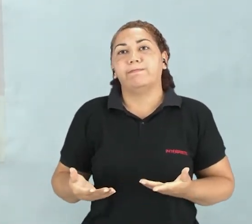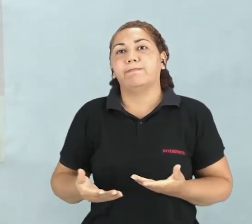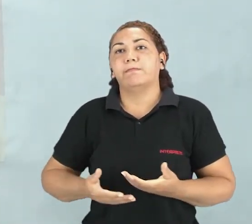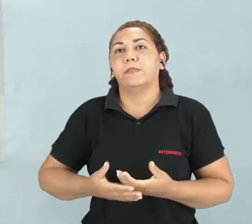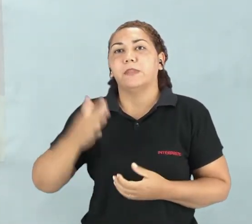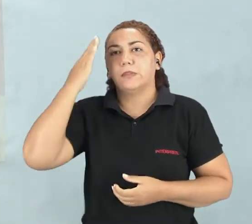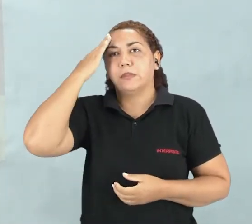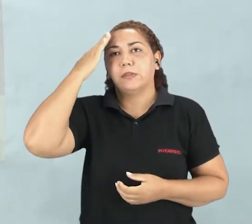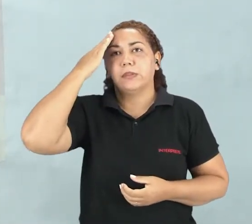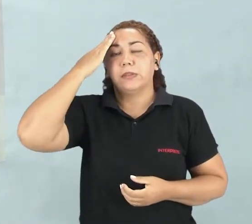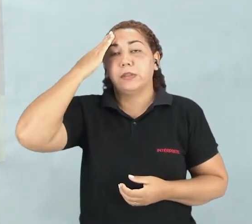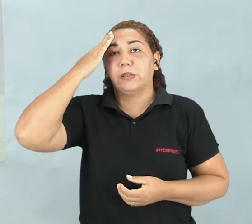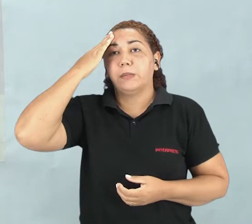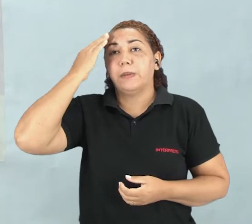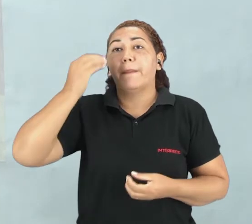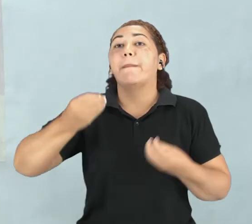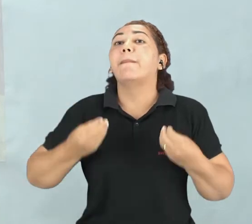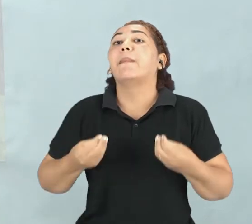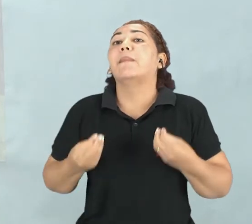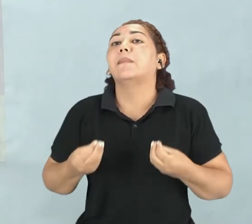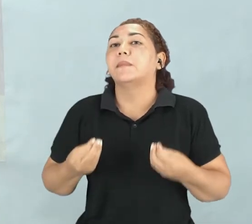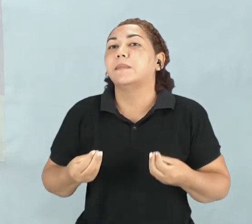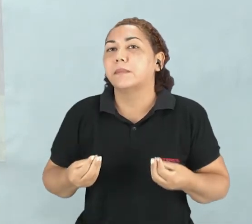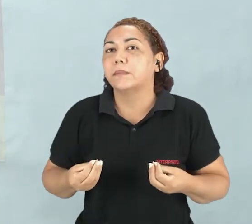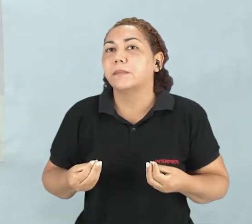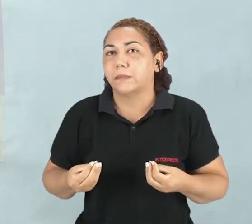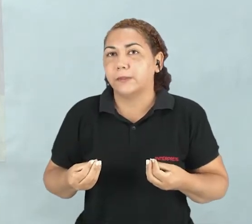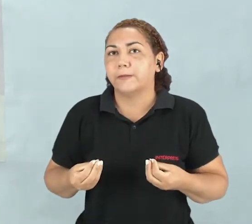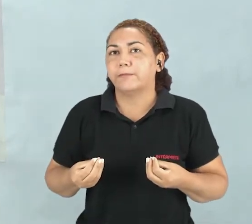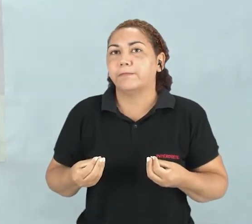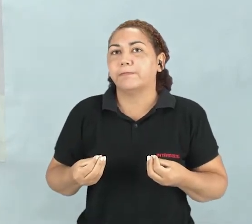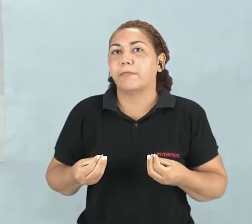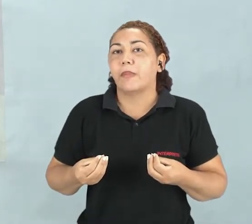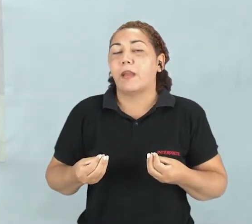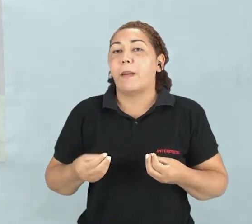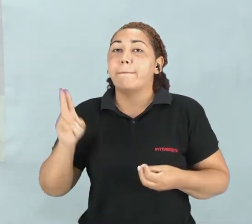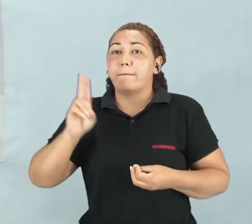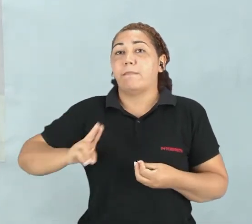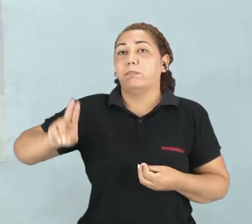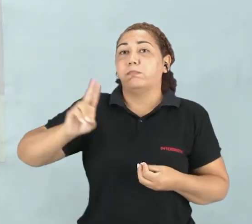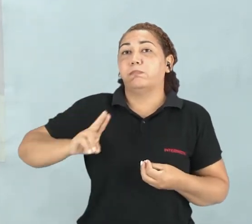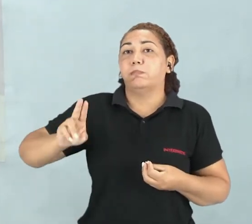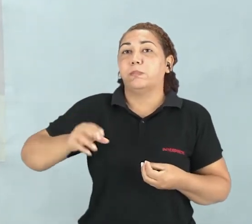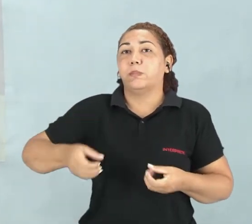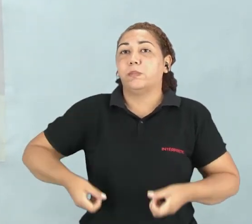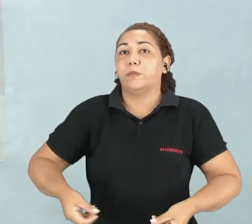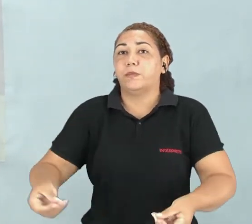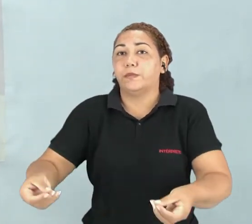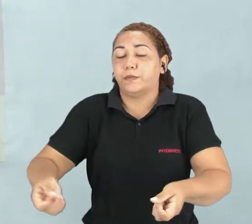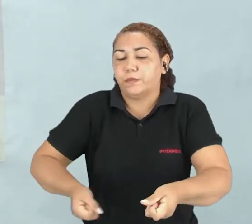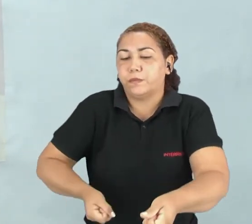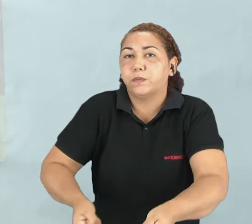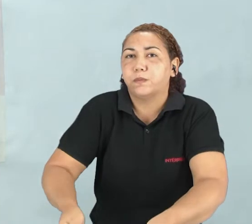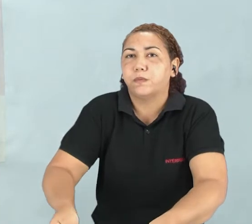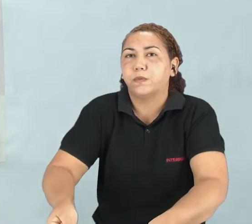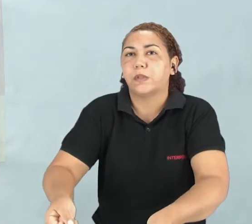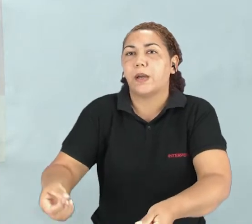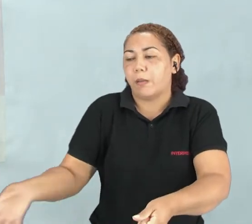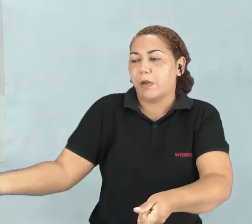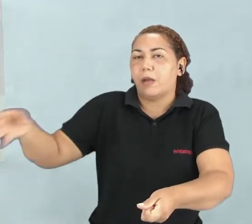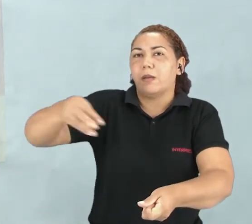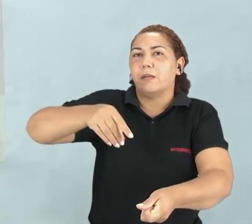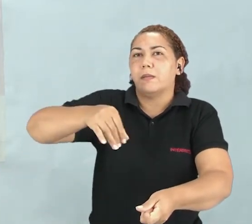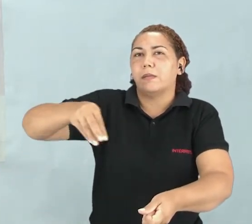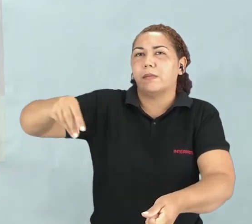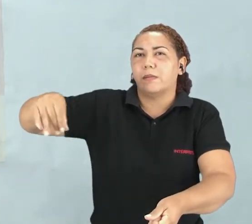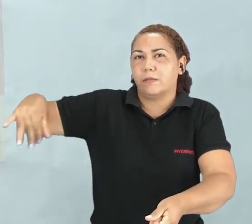gente sabe que esses tipos de carrinho de mão a gente usa para transportar ou areia ou, sei lá, tijolo, algumas coisas. Né?